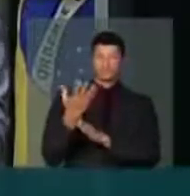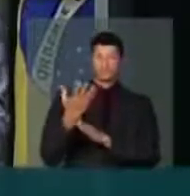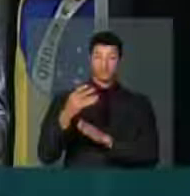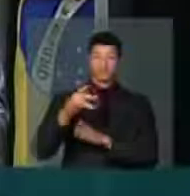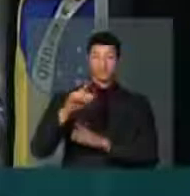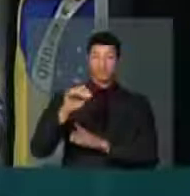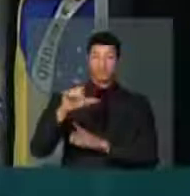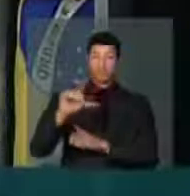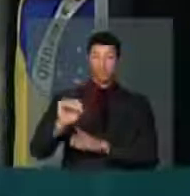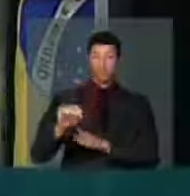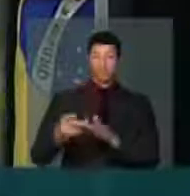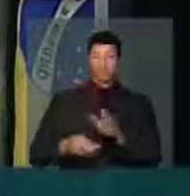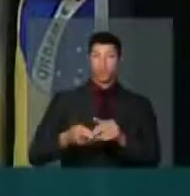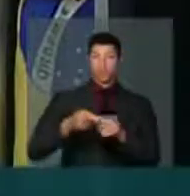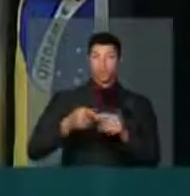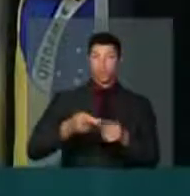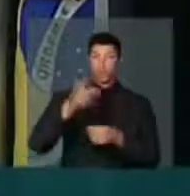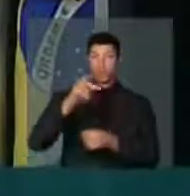Polo